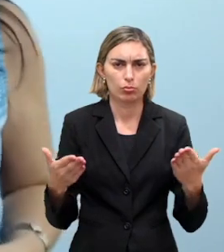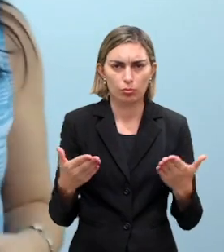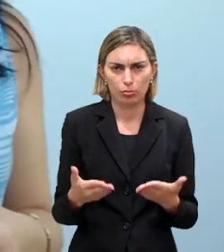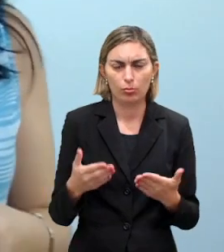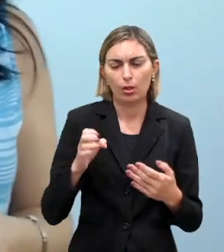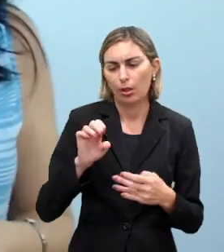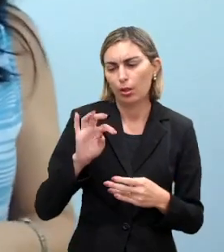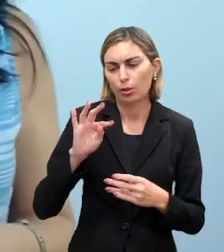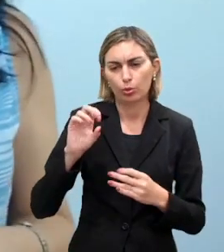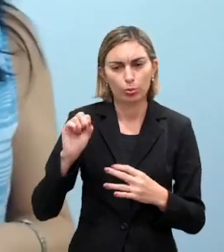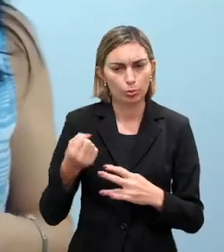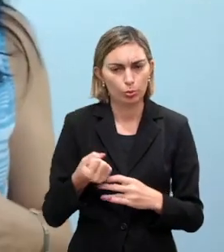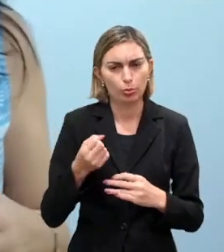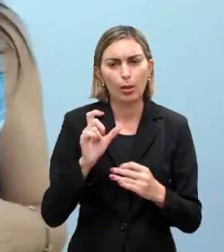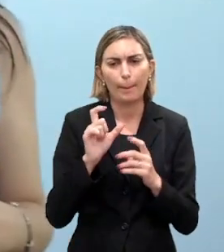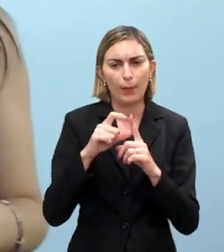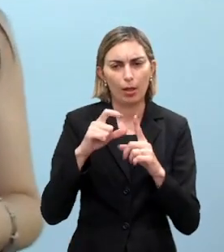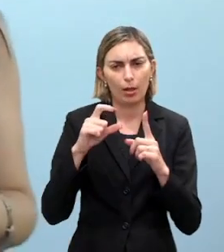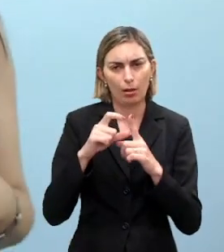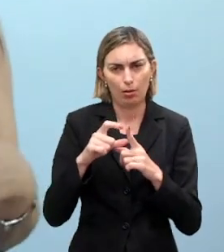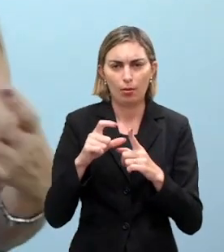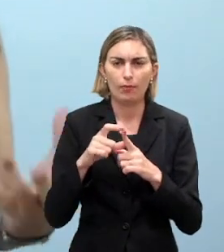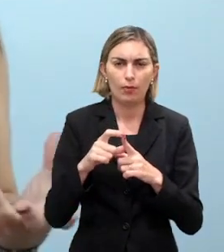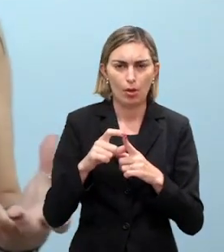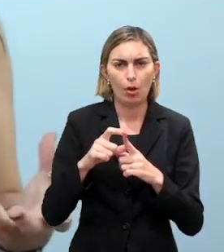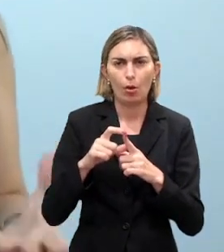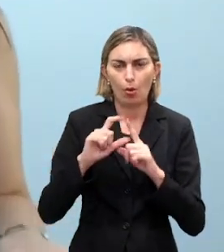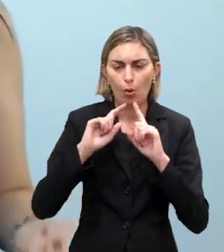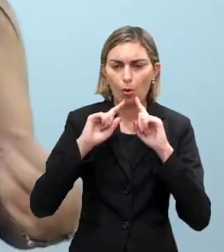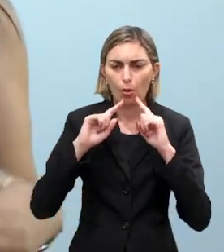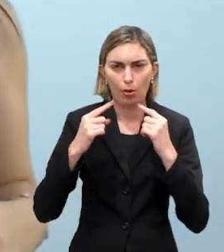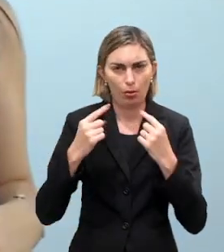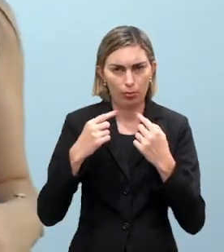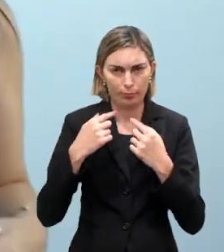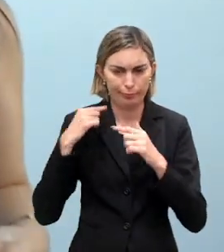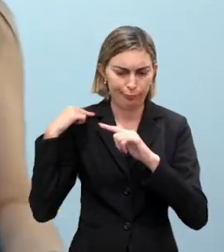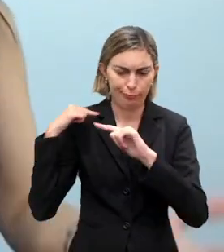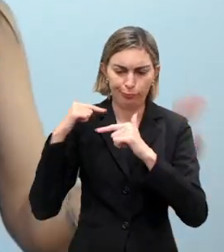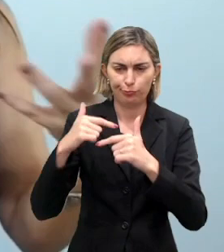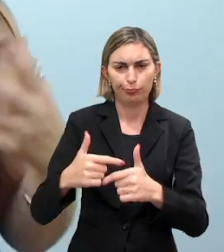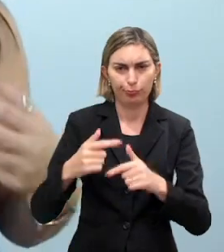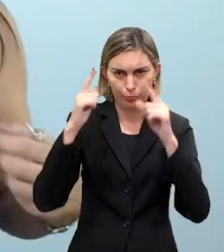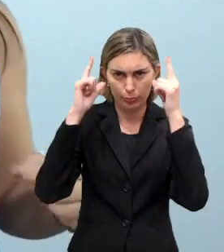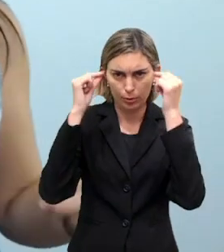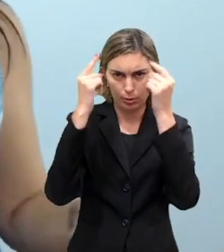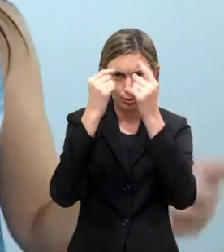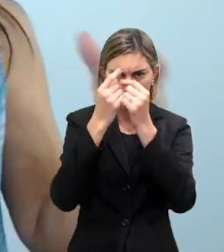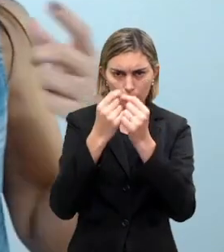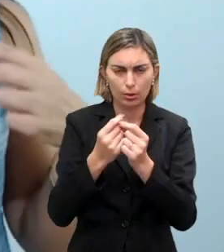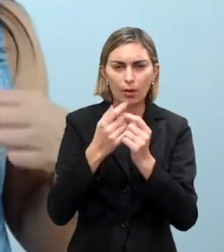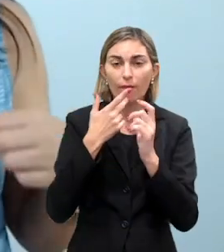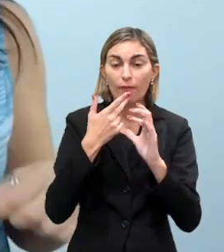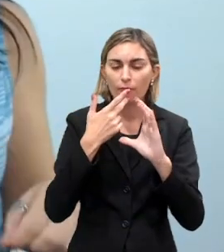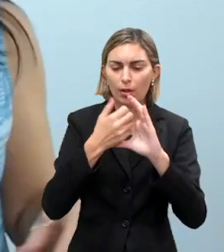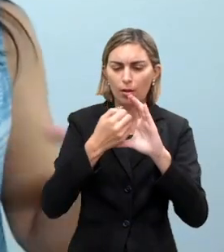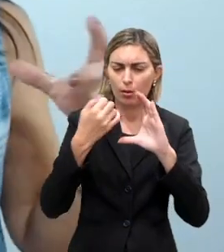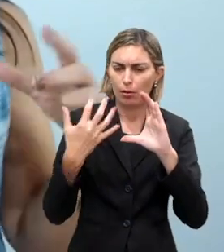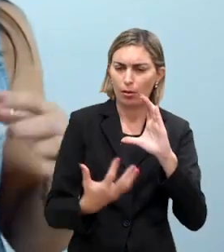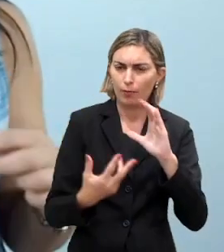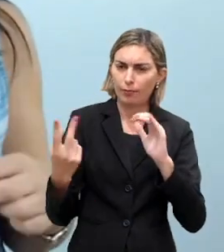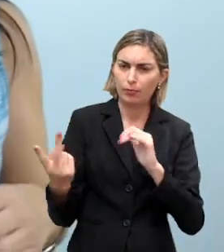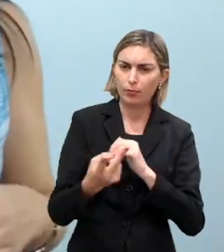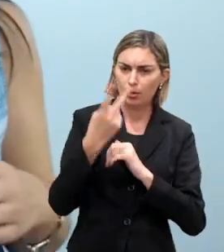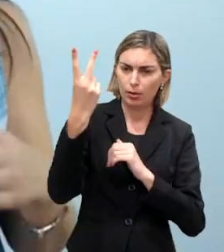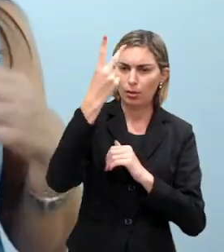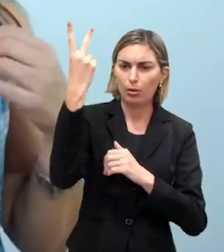né, ela é uma palavra, um termo de origem grega, que vai falar sobre as características, os valores,